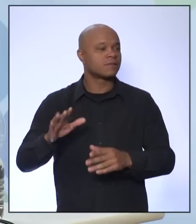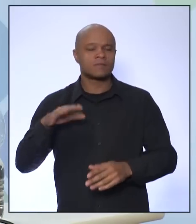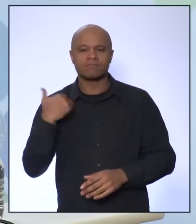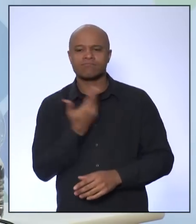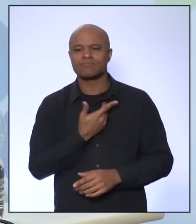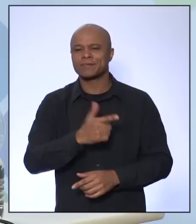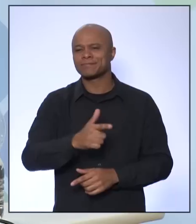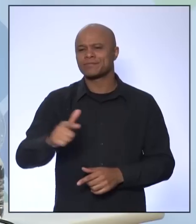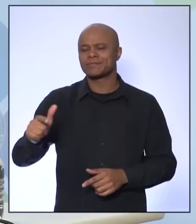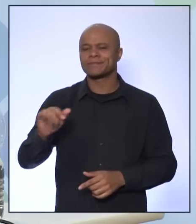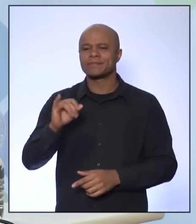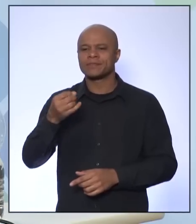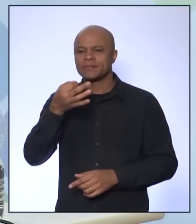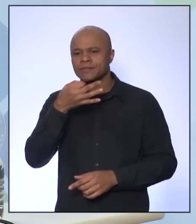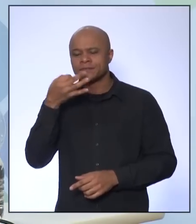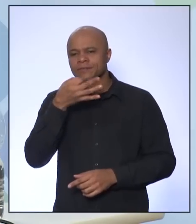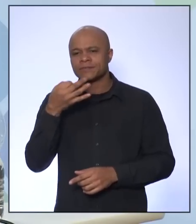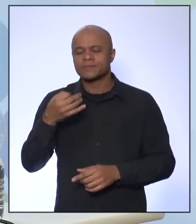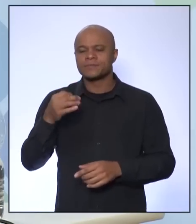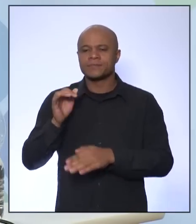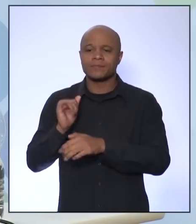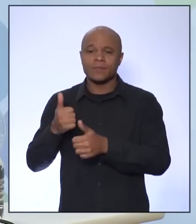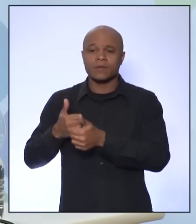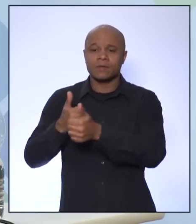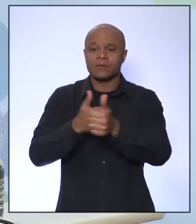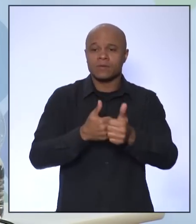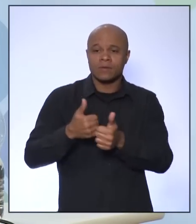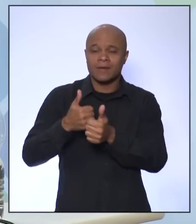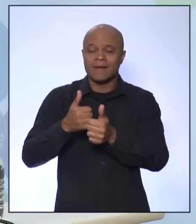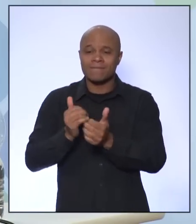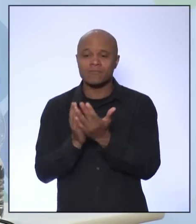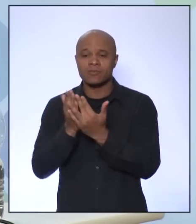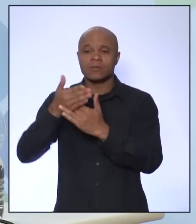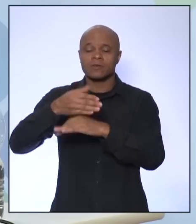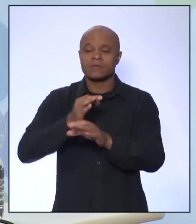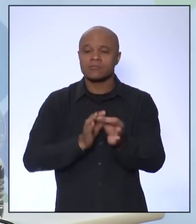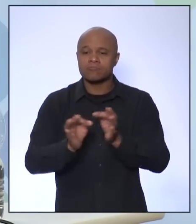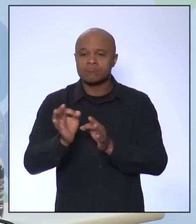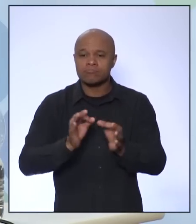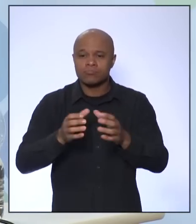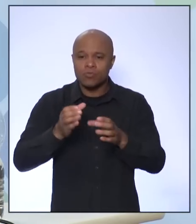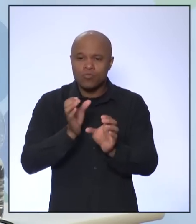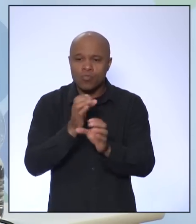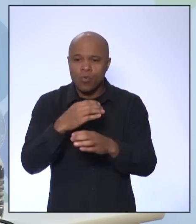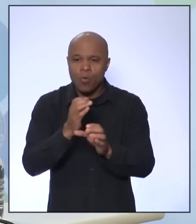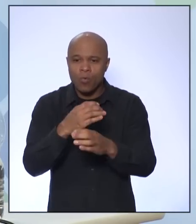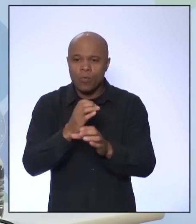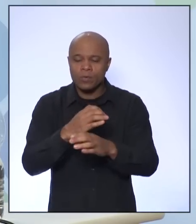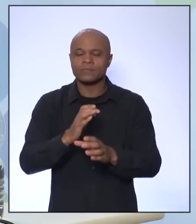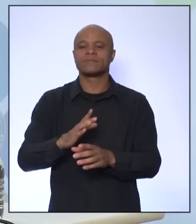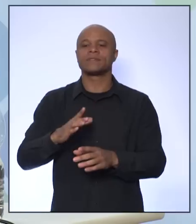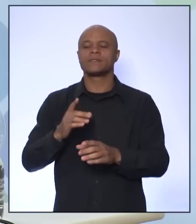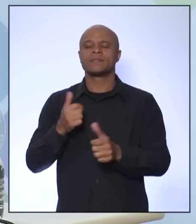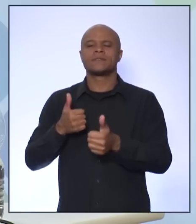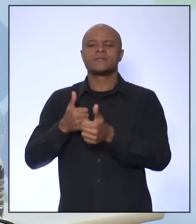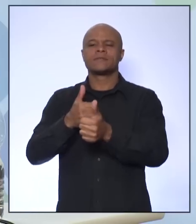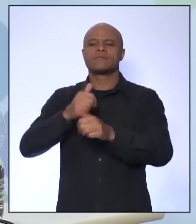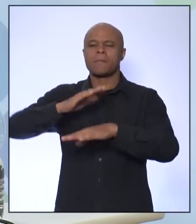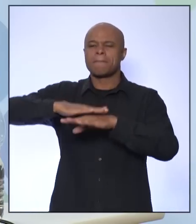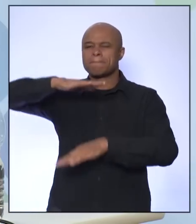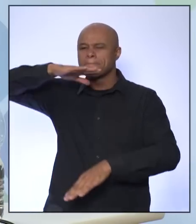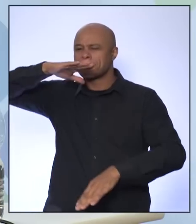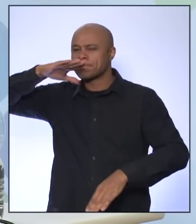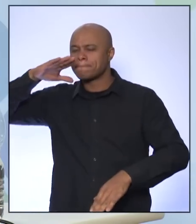sobre, então eles tentam se aproximar através desses procedimentos científicos, etc., para se aproximar da datação,